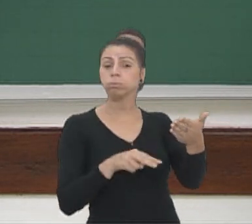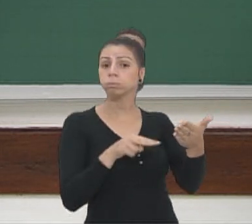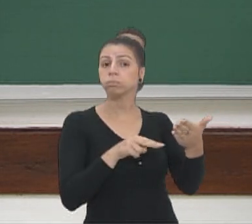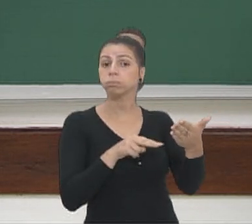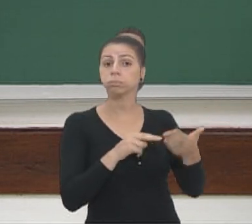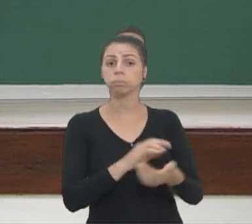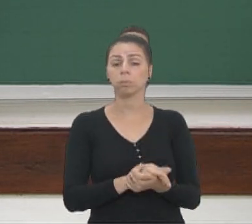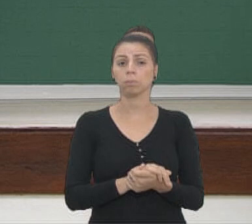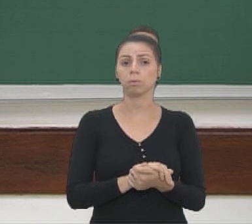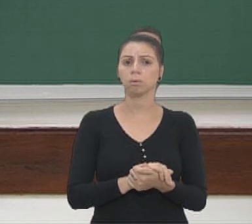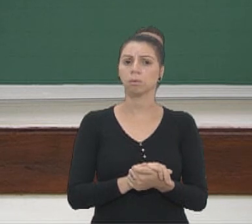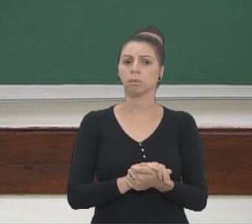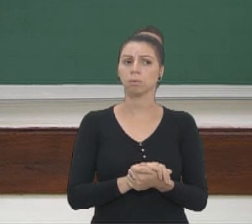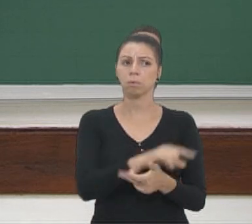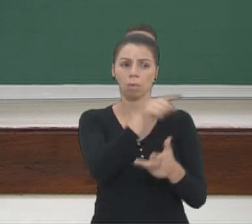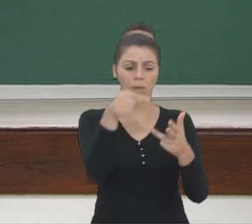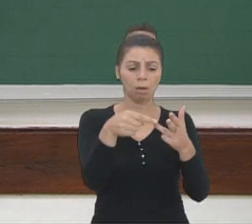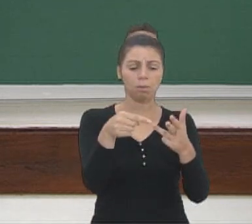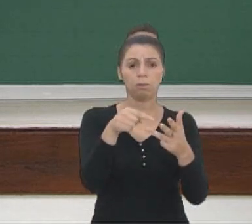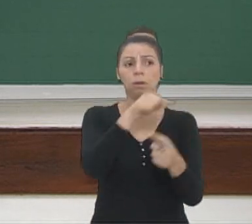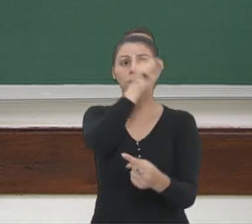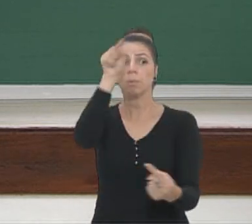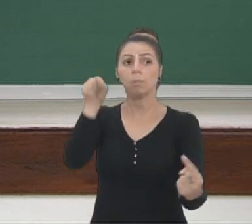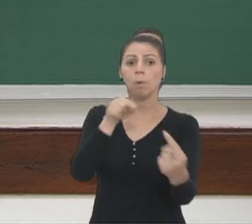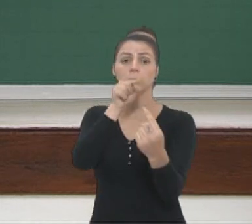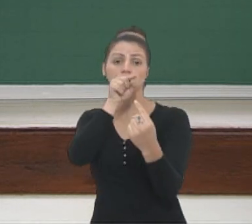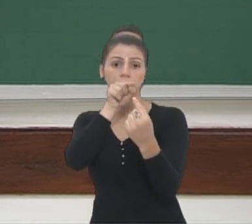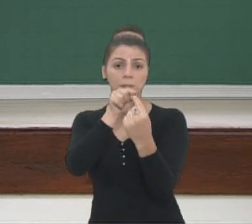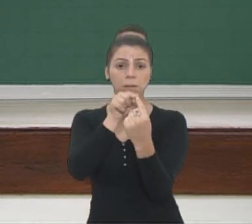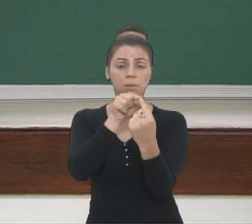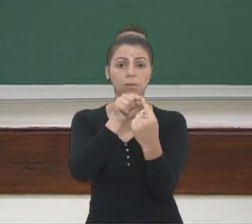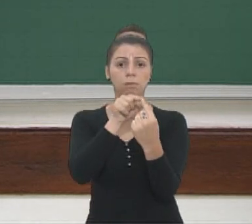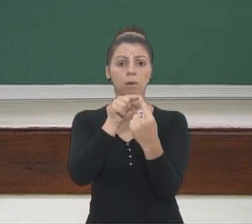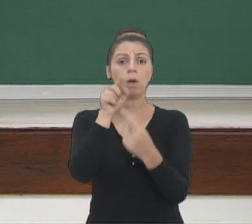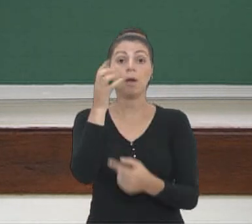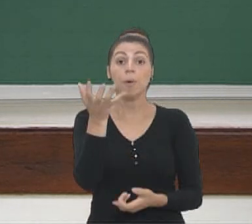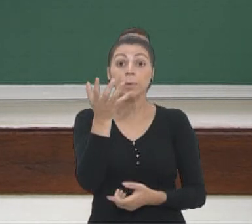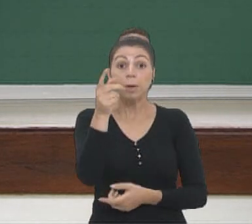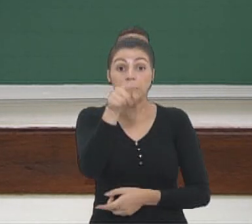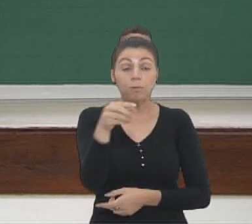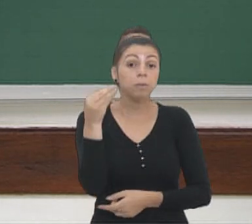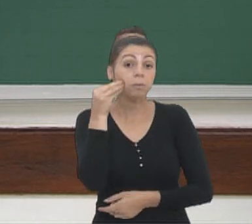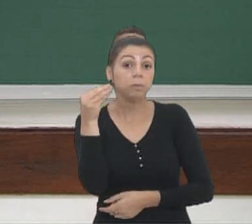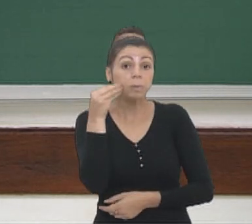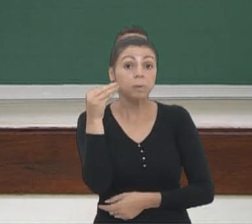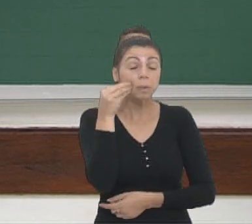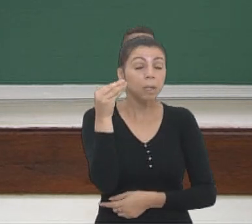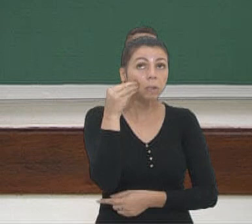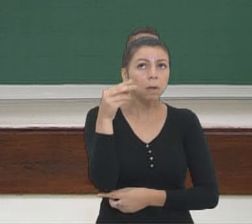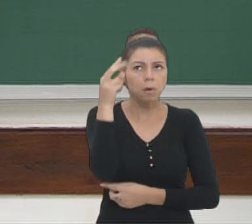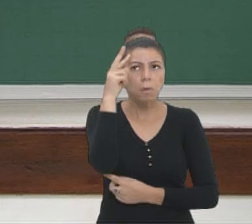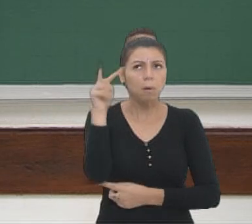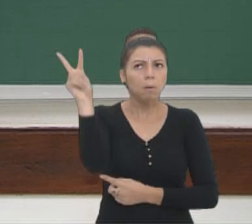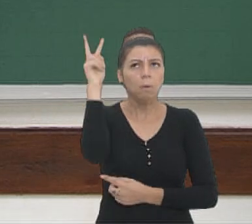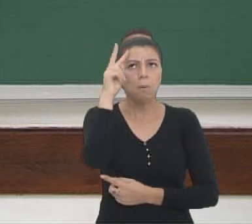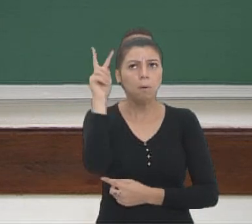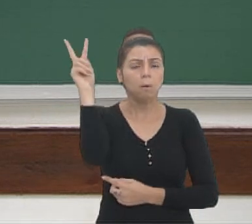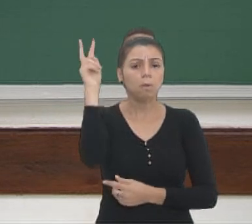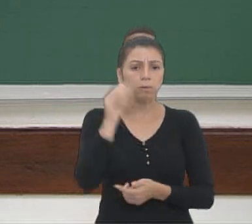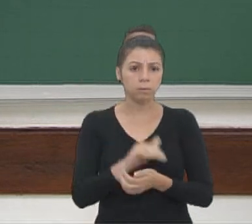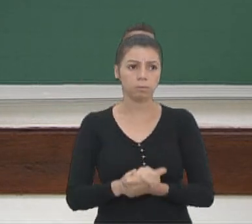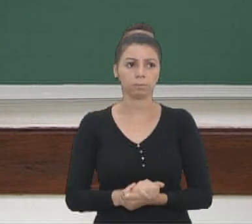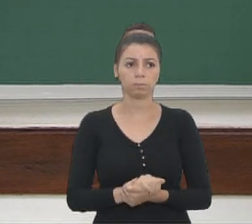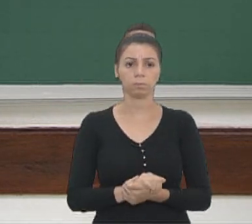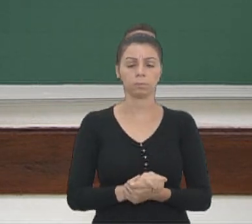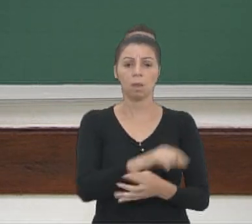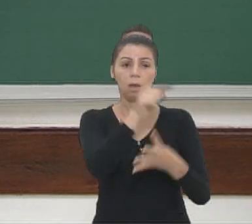é o objetivo? A gente falou um pouquinho disso, você vai relembrar. Quero que você tente aí trazer da tua memória dos estudos anteriores que a gente